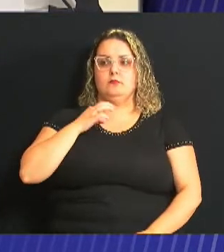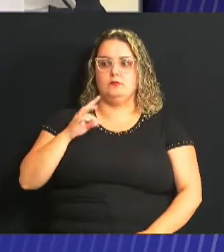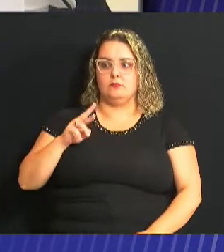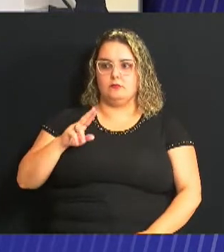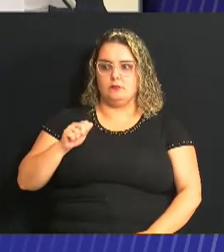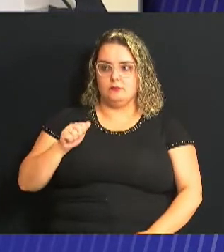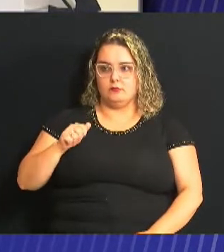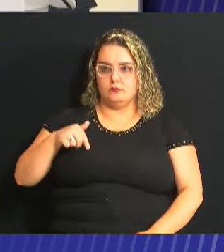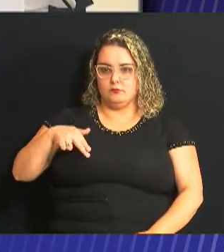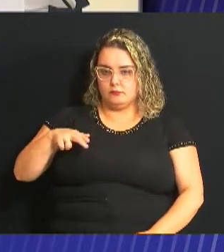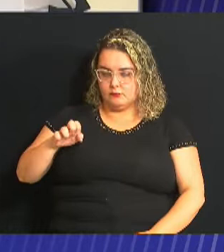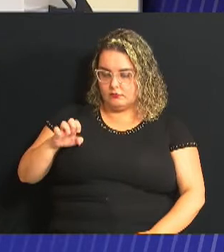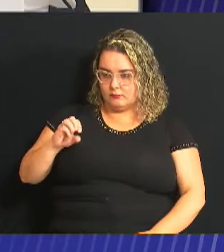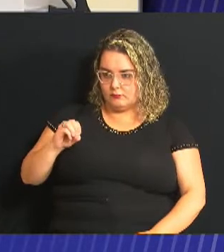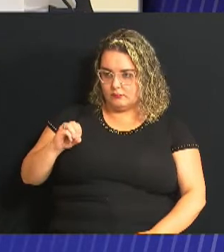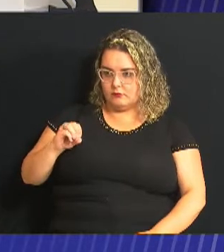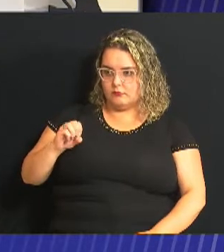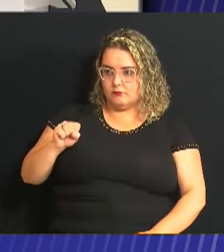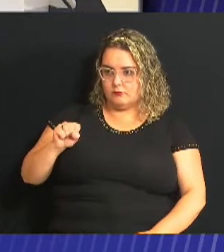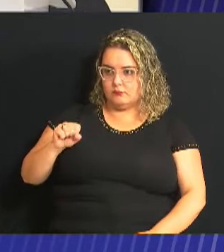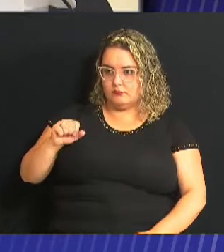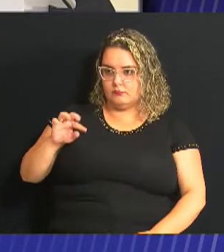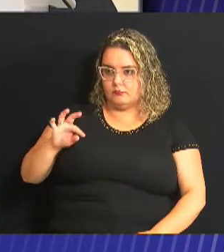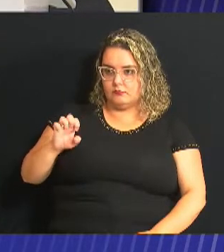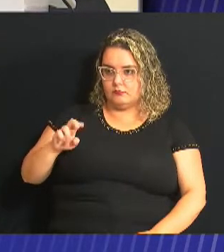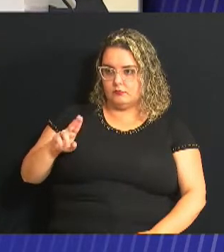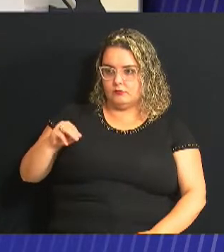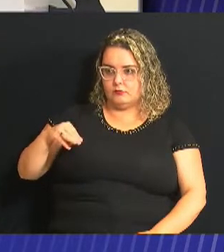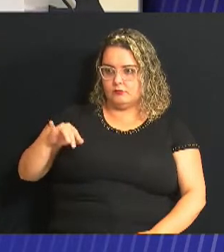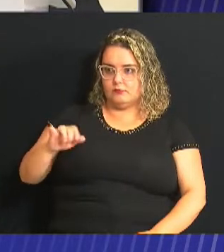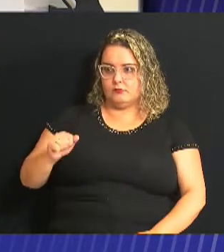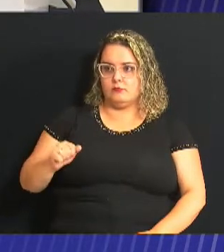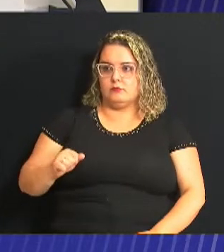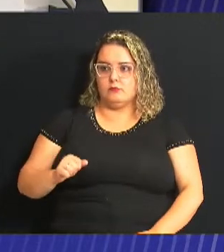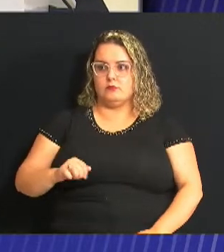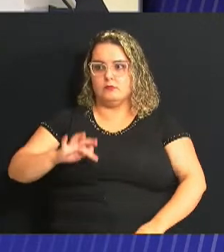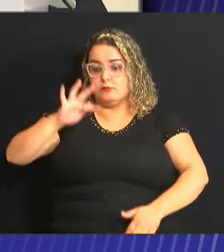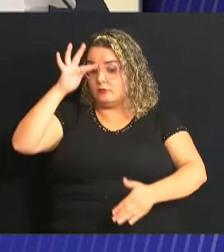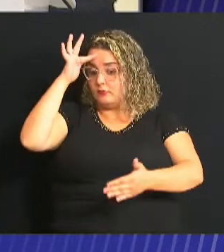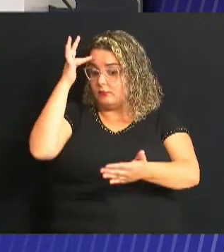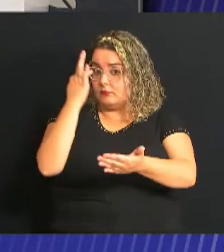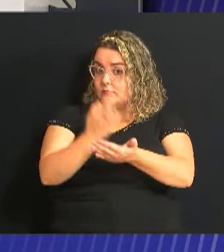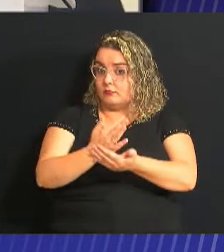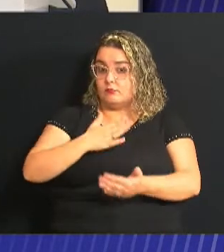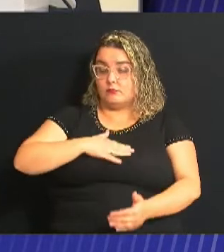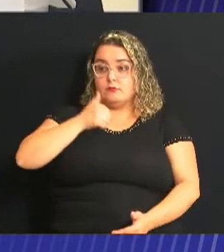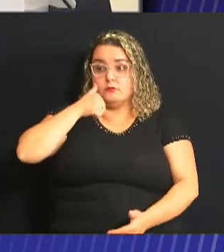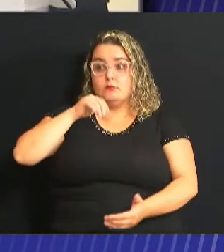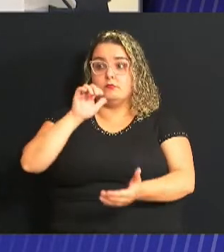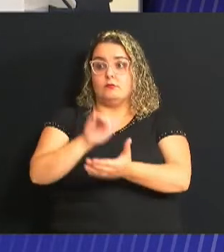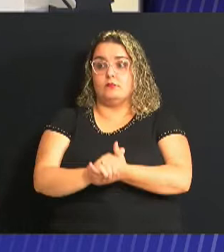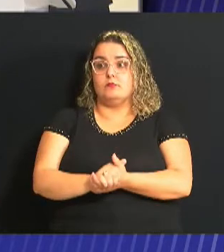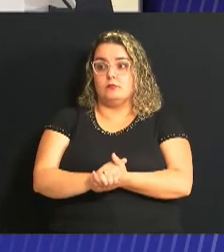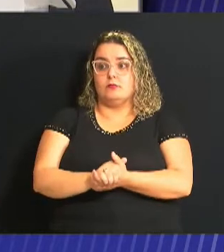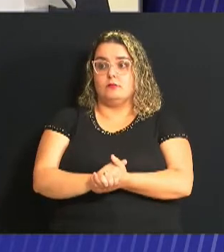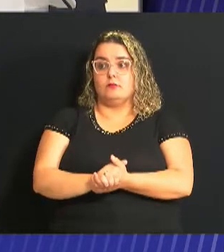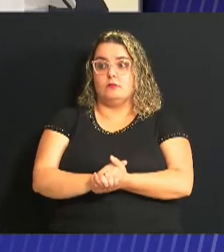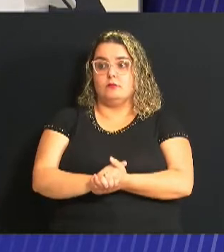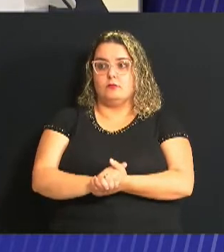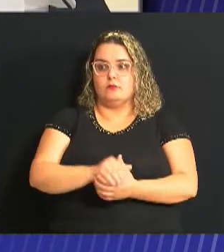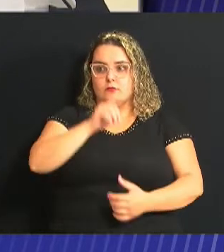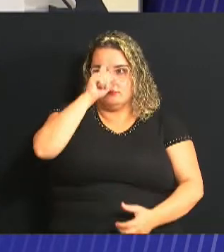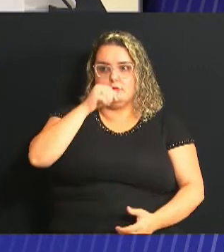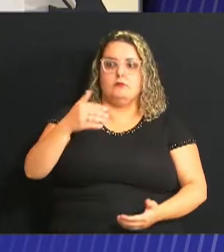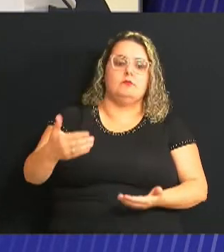Essa era. E foi aí que brotou uma fé enorme na minha esposa. Ela tirou eu daquele hospital, me tirou